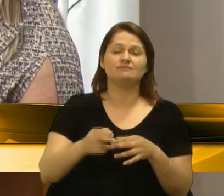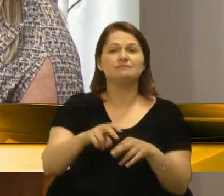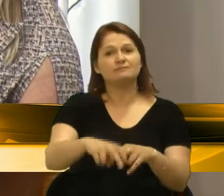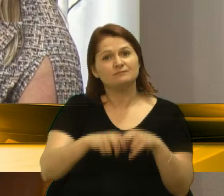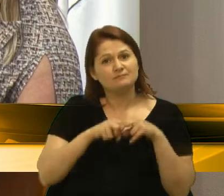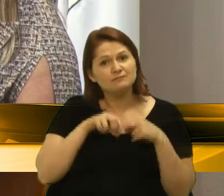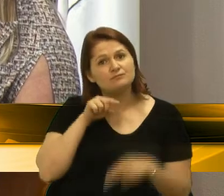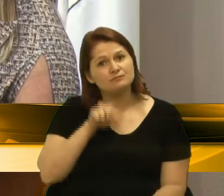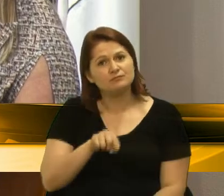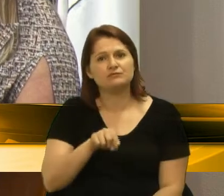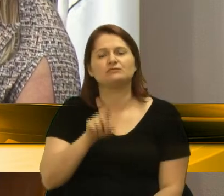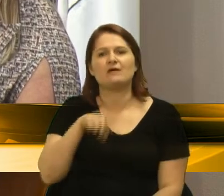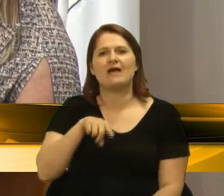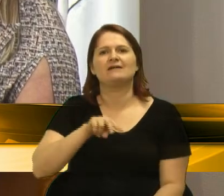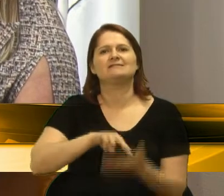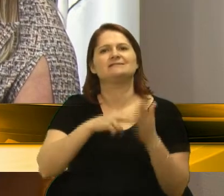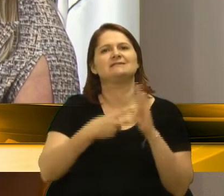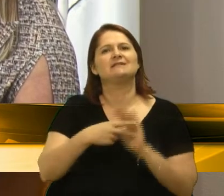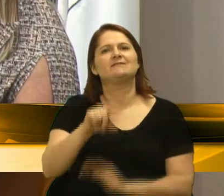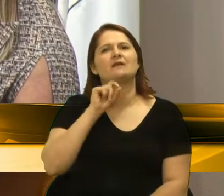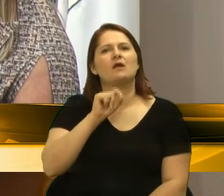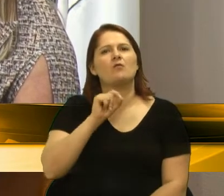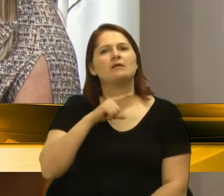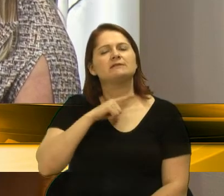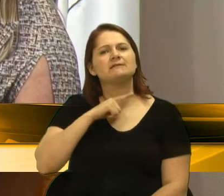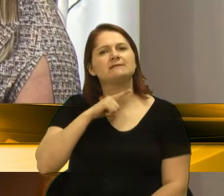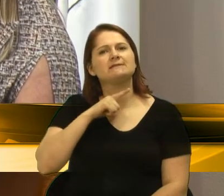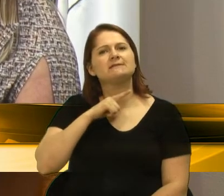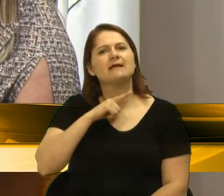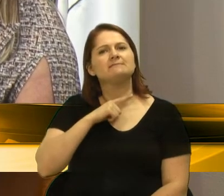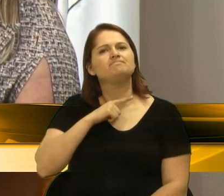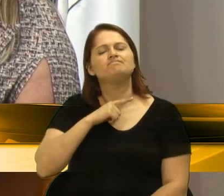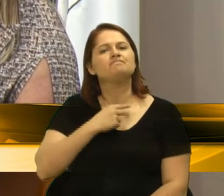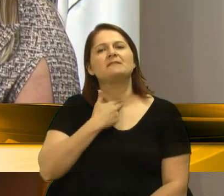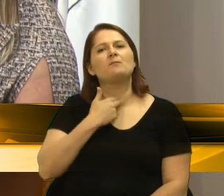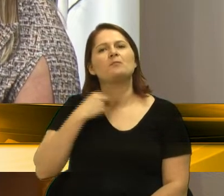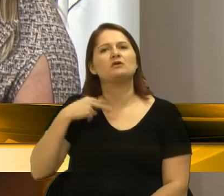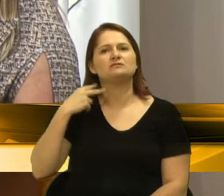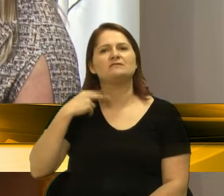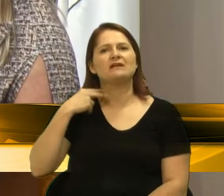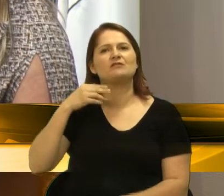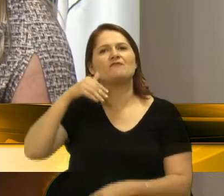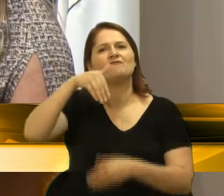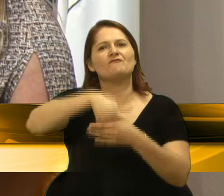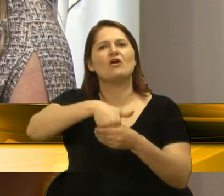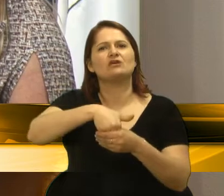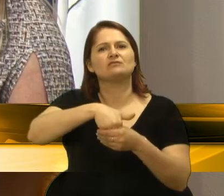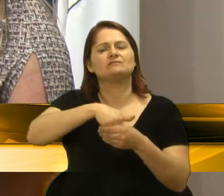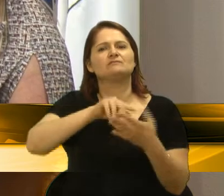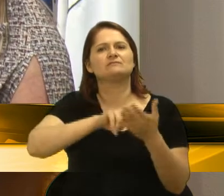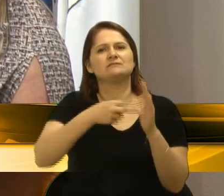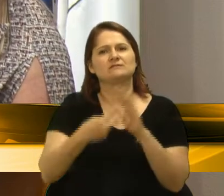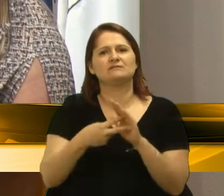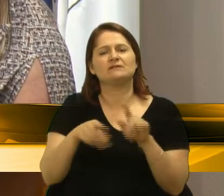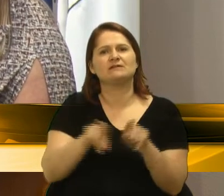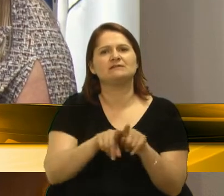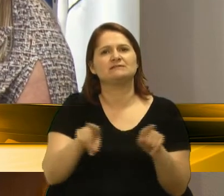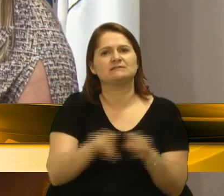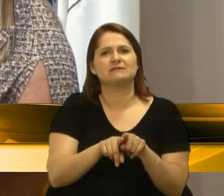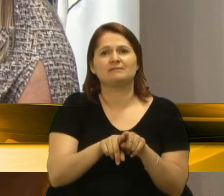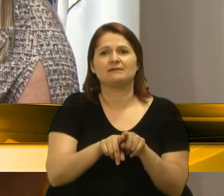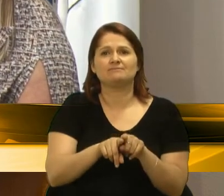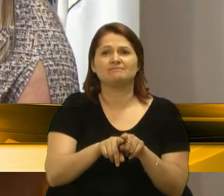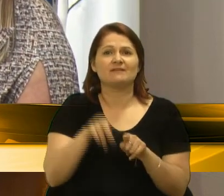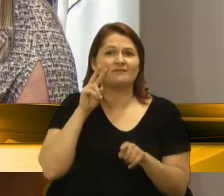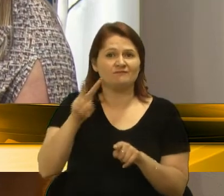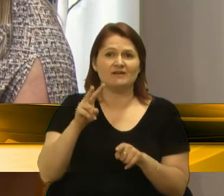ao impedimento, afastando sua isenção de julgamento e invalidando o processo